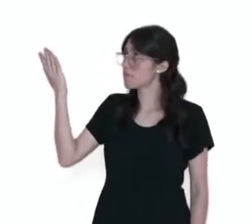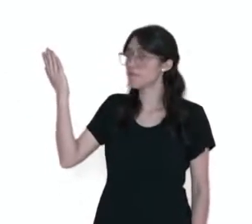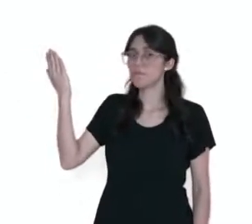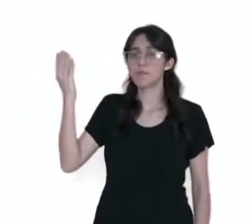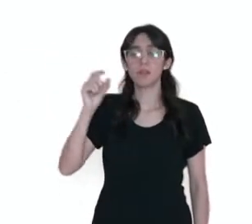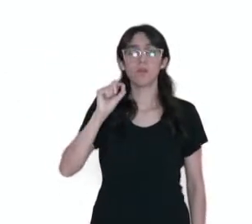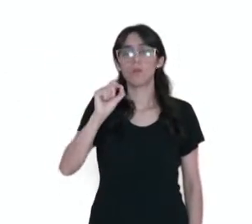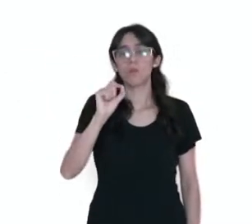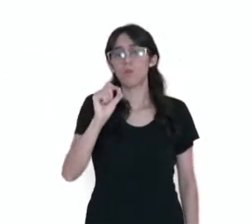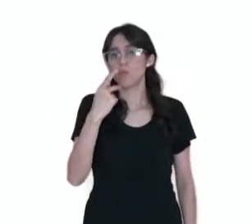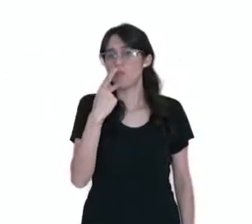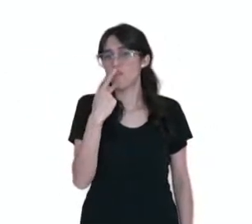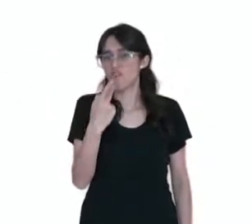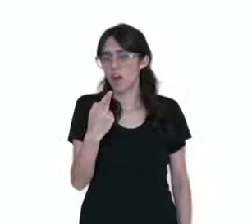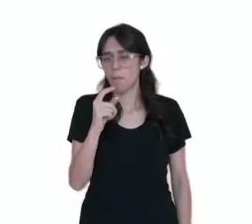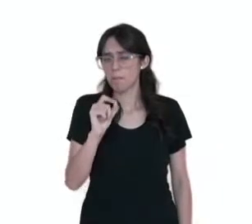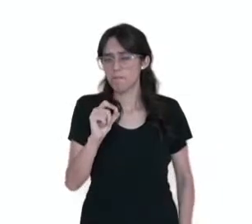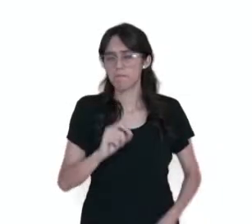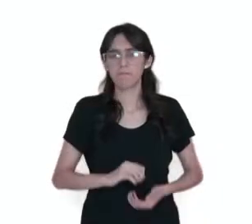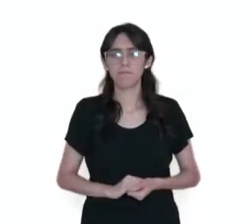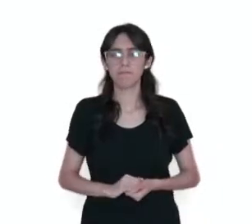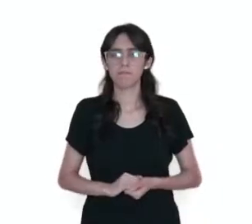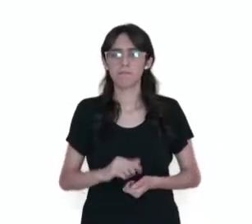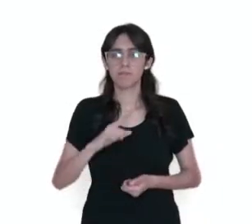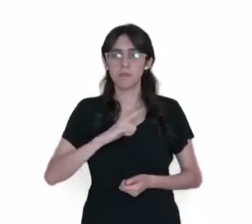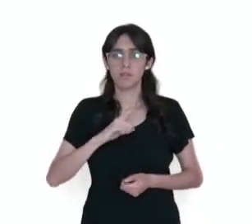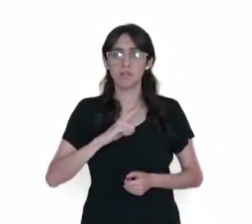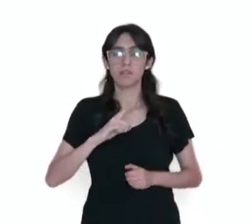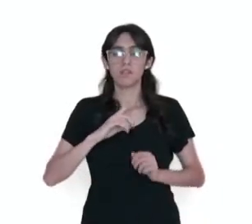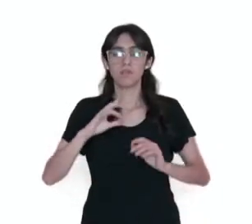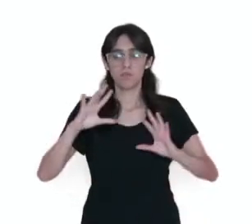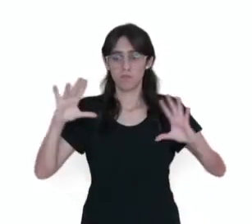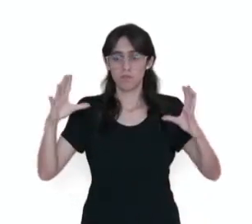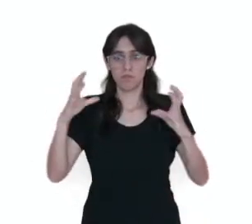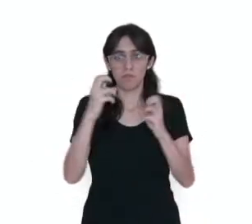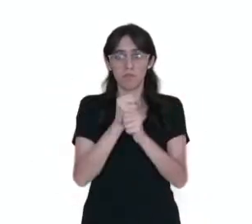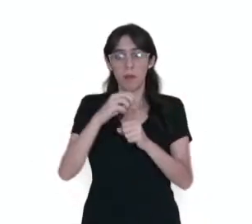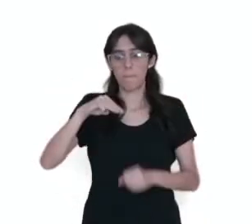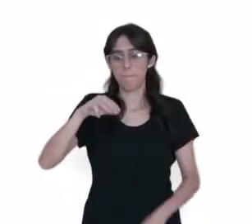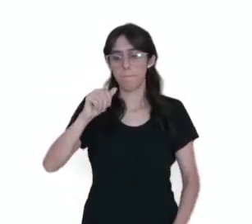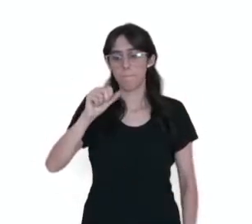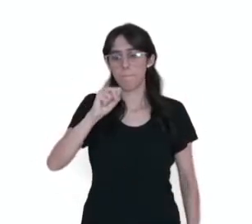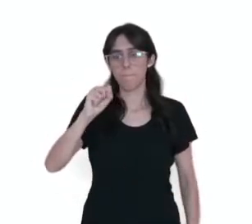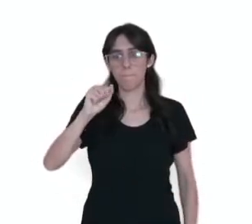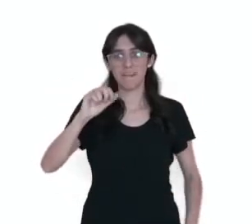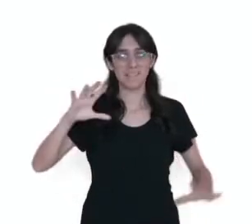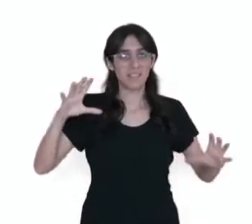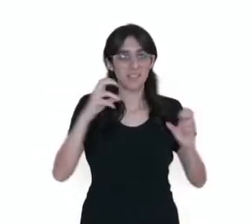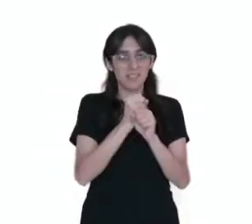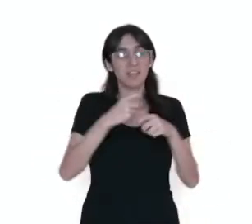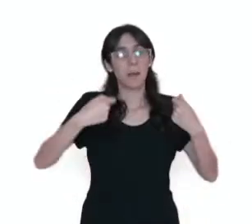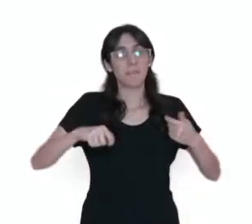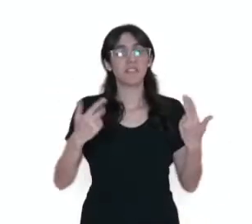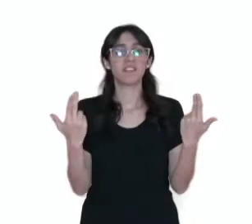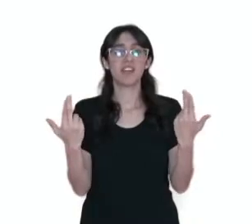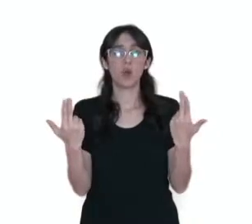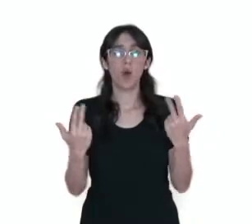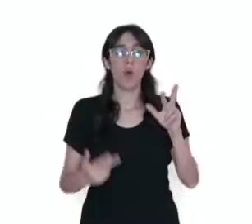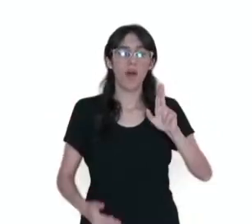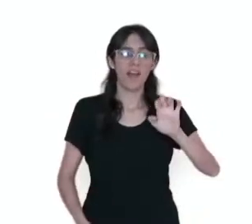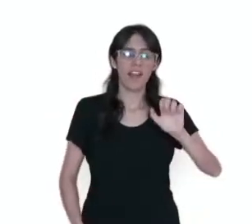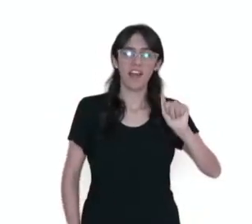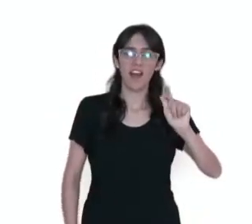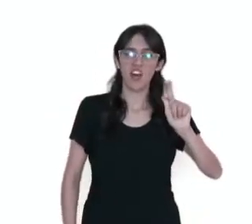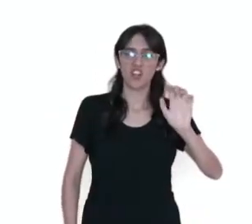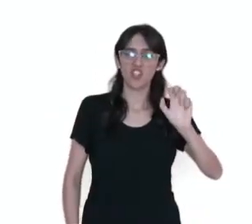que fala o seguinte: a soma das massas de todos os reagentes deve ser igual à soma das massas de todos os produtos. É o que vimos naquele